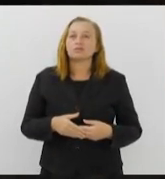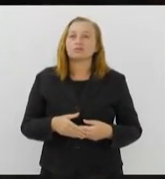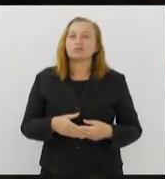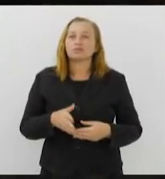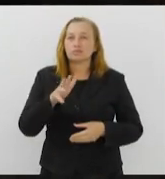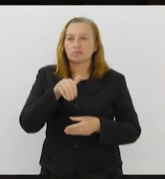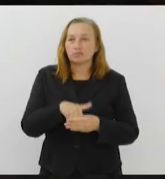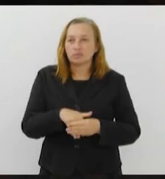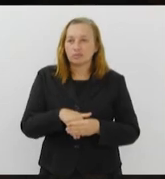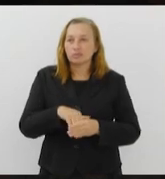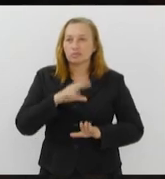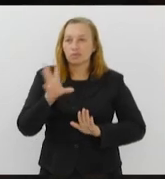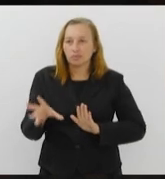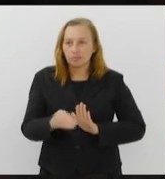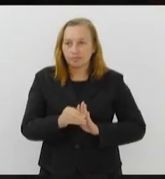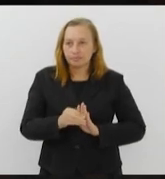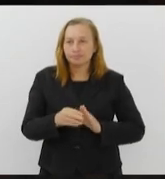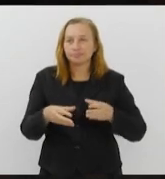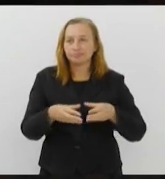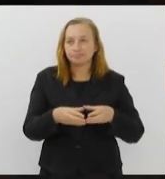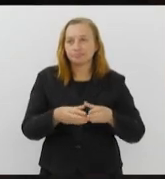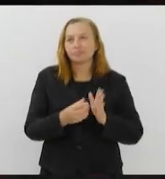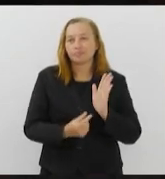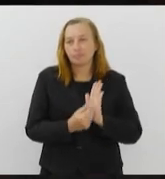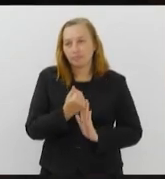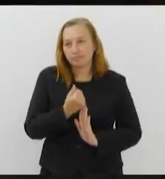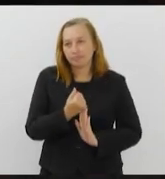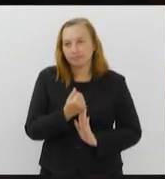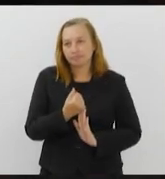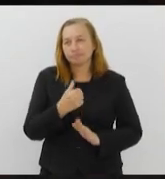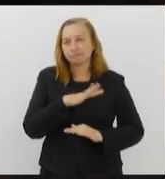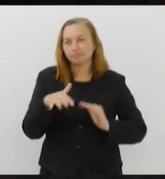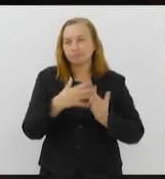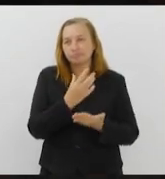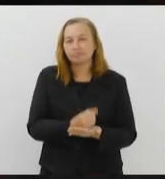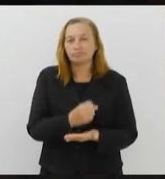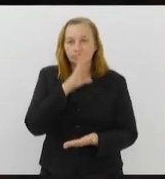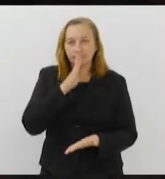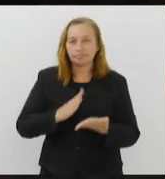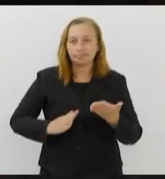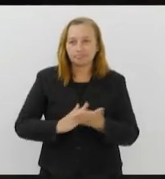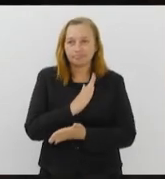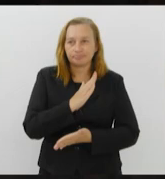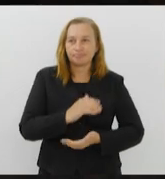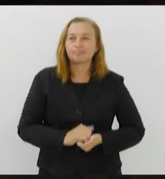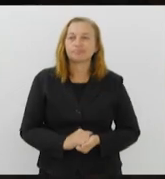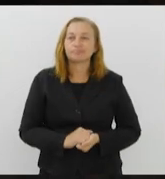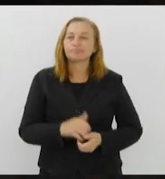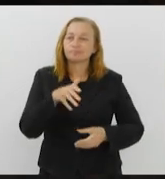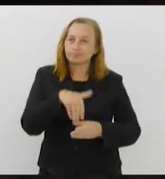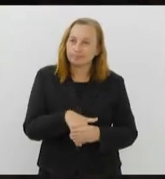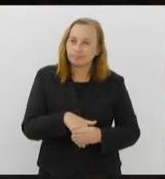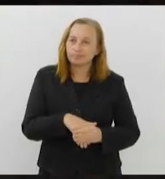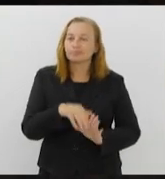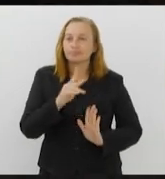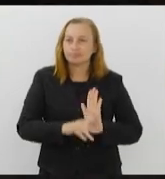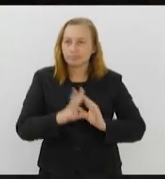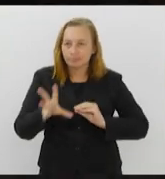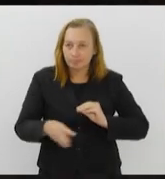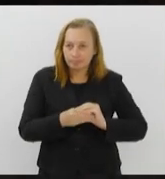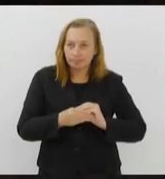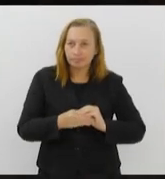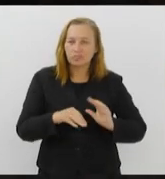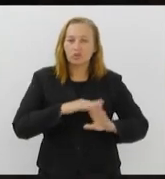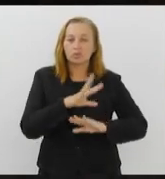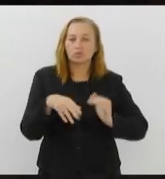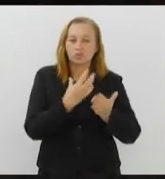Em votação, a emenda da Comissão de Orçamento. Os senhores que aprovam, permaneçam como estão, aprovado. Em votação, o projeto assim